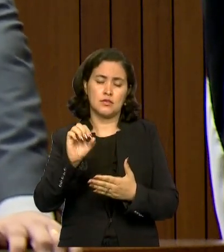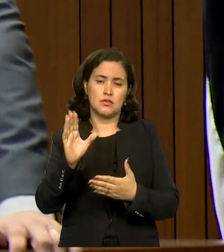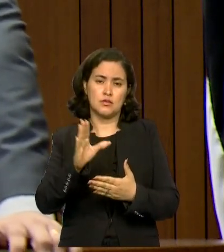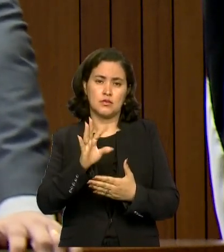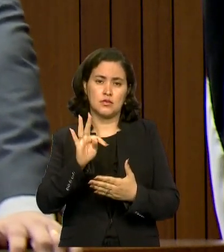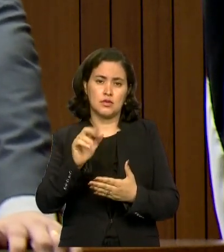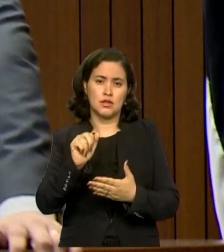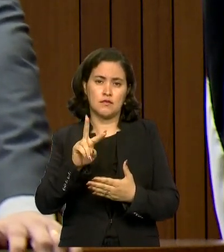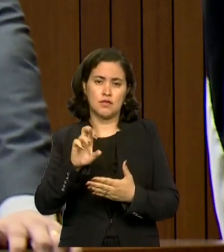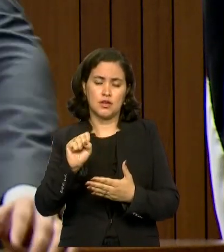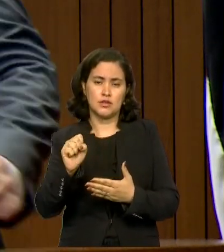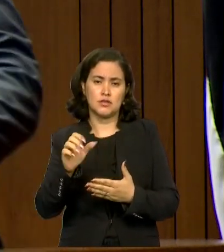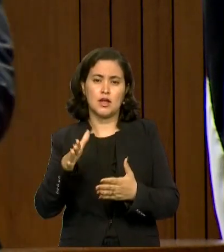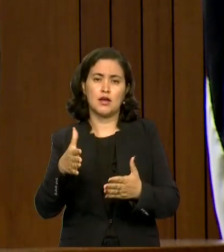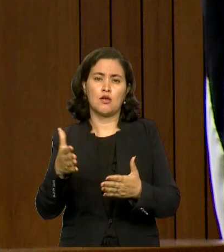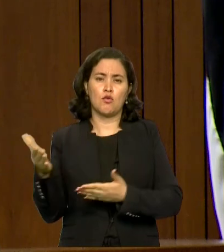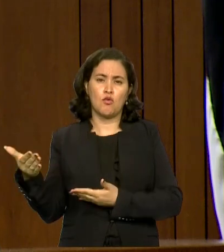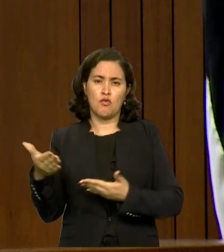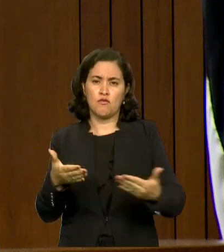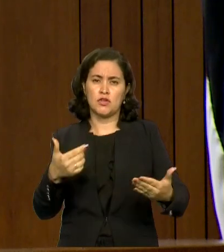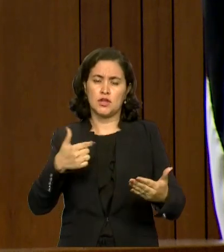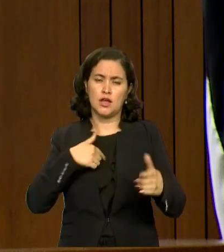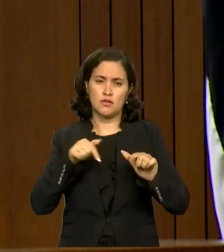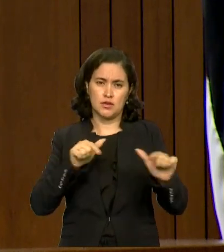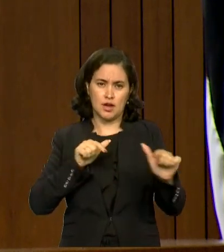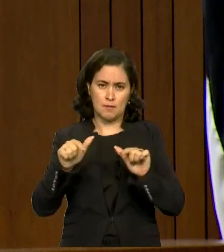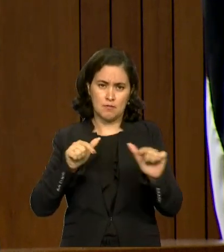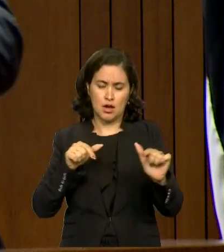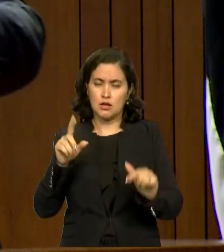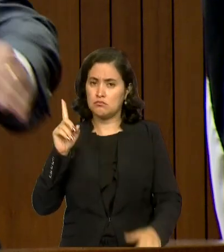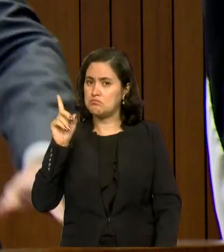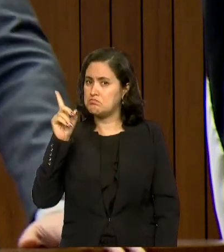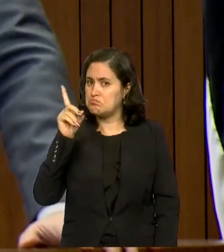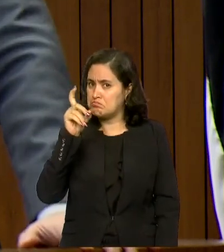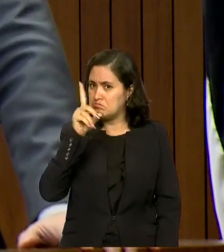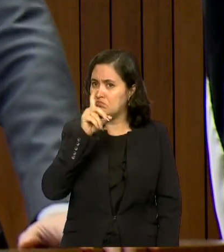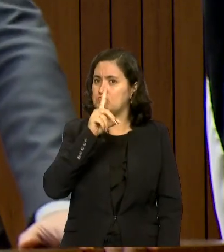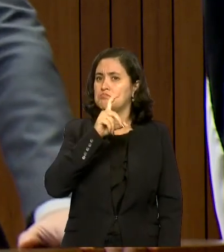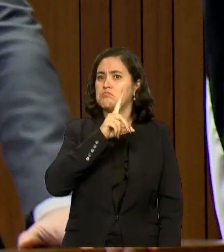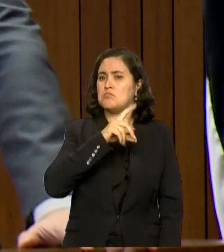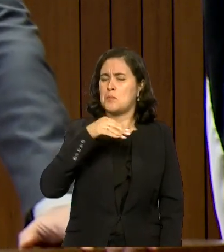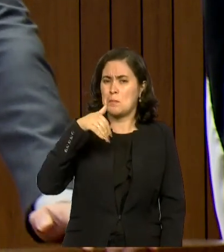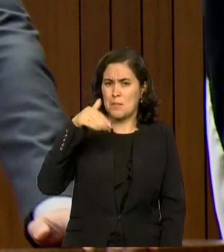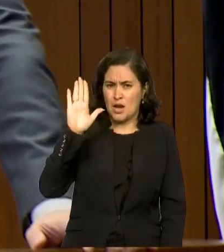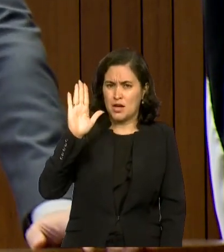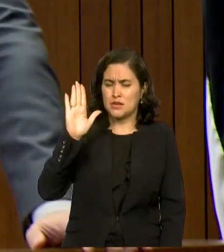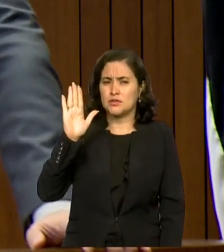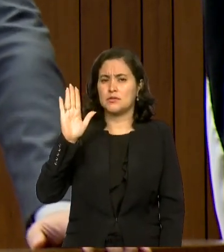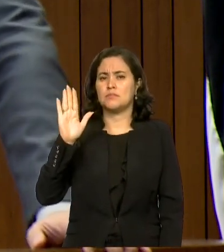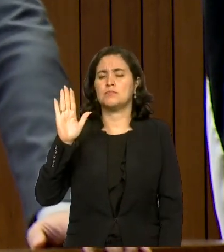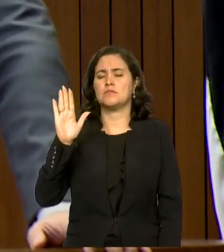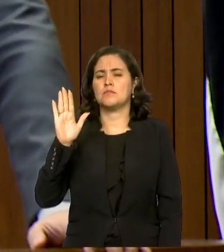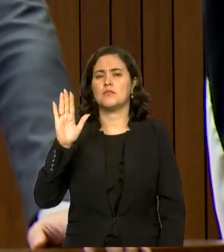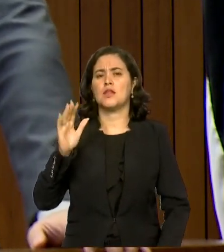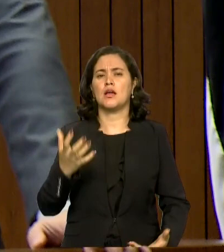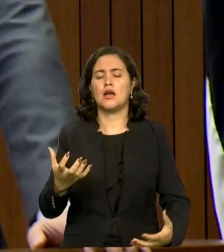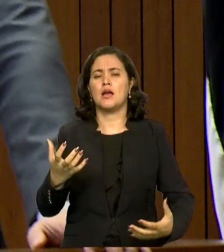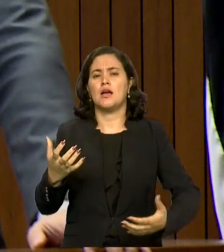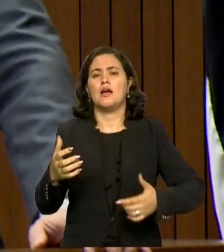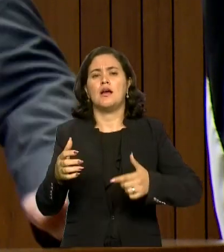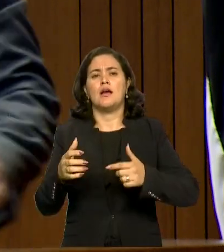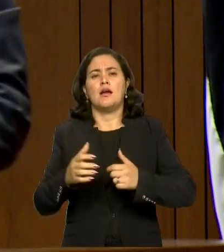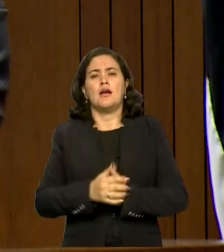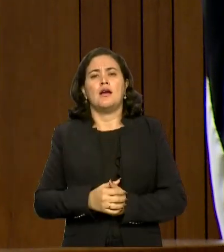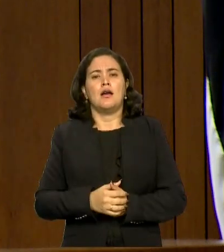uma missão, e a convocação era mais difícil, deputado Júnior Cascaria. Eu teria que assumir a Secretaria de Estado da Transparência e Controle. E